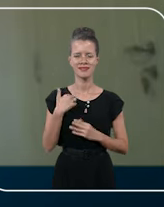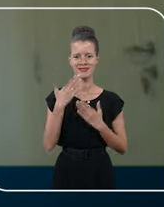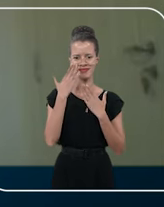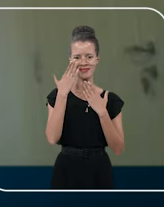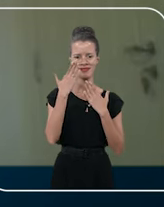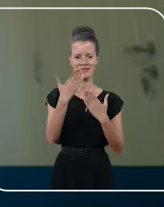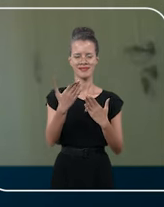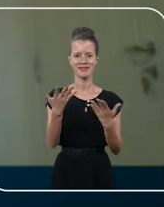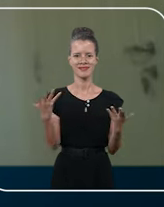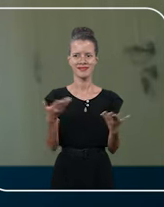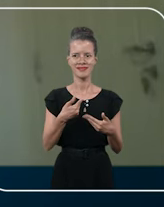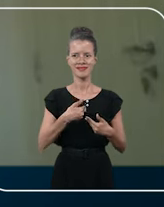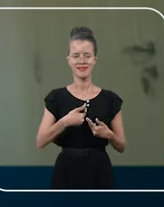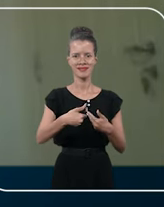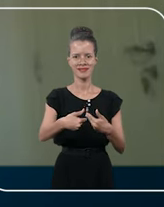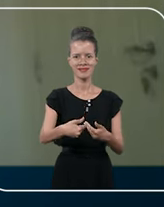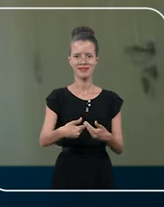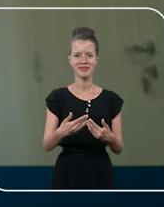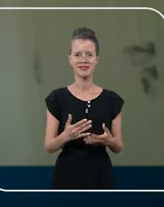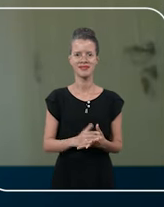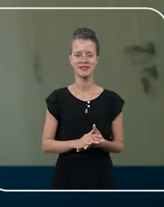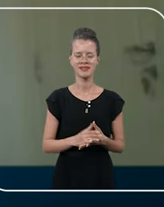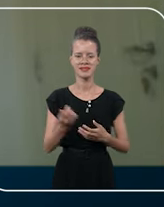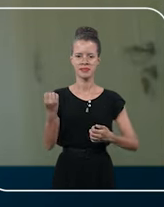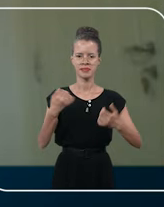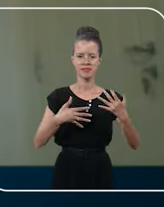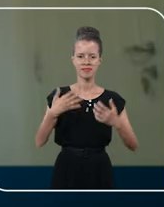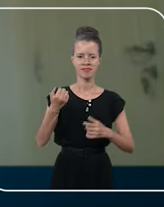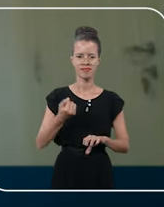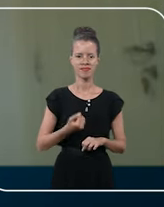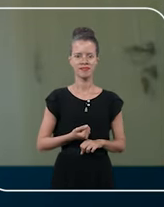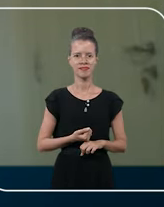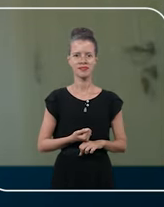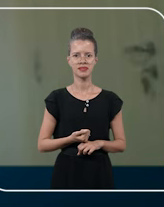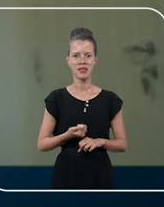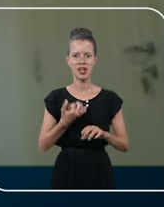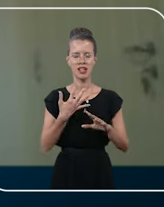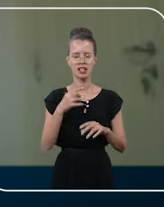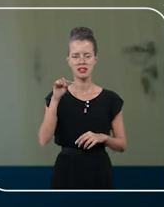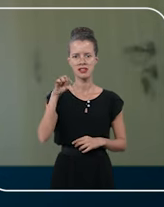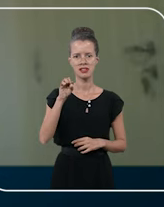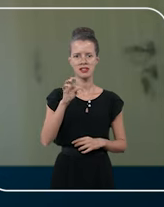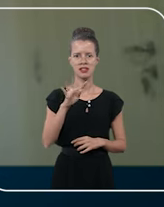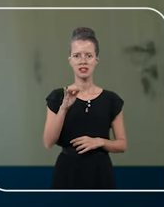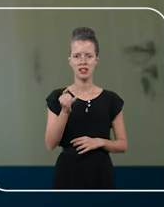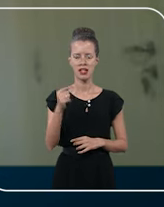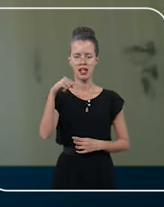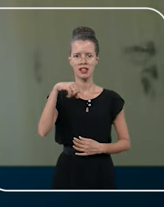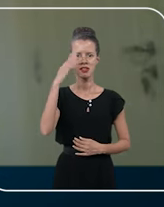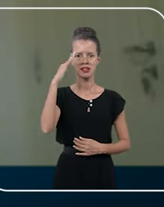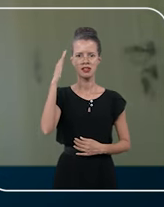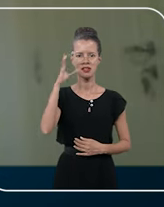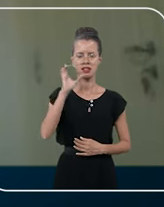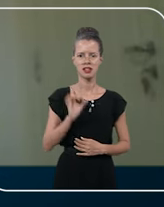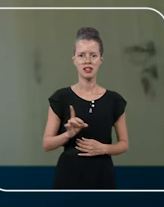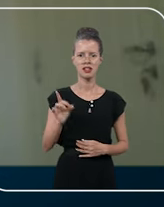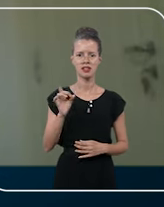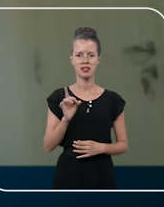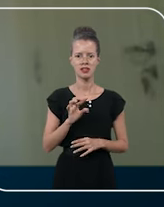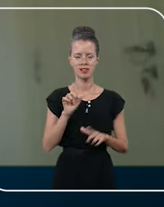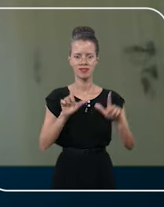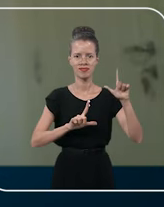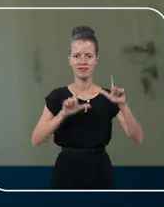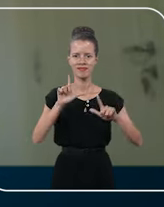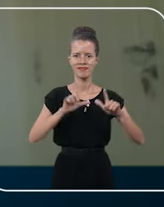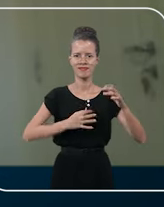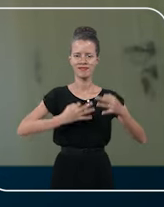estar falando em uma plataforma tão importante quanto é o Entender Direito na TV Justiça sobre